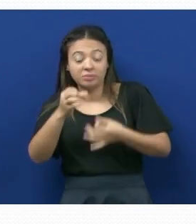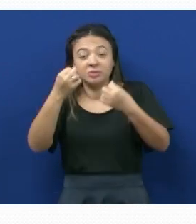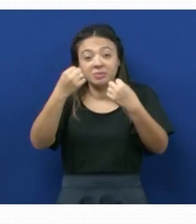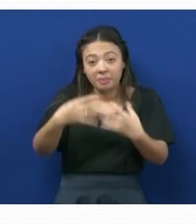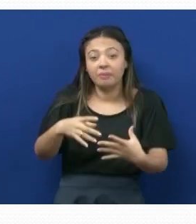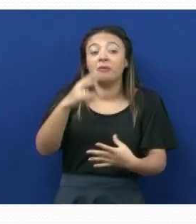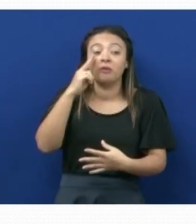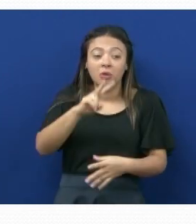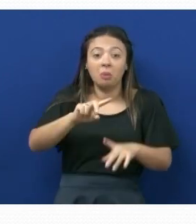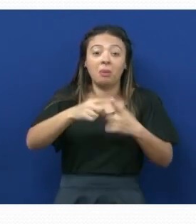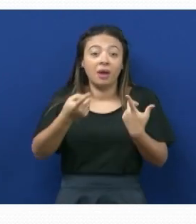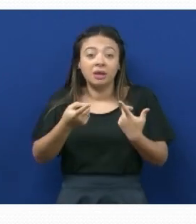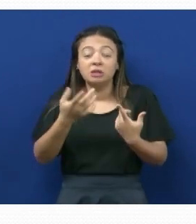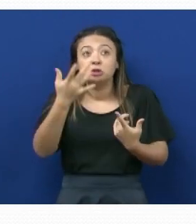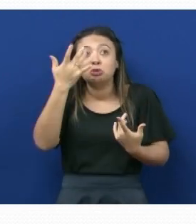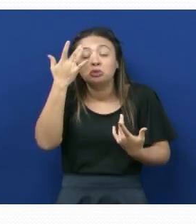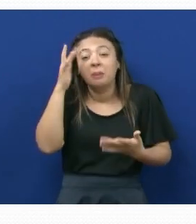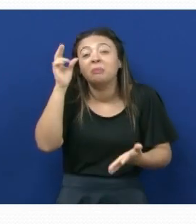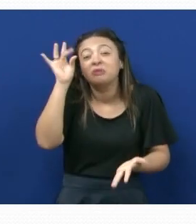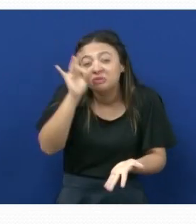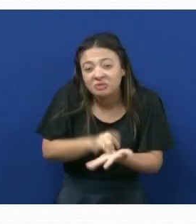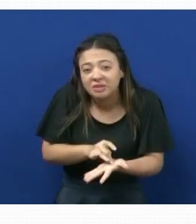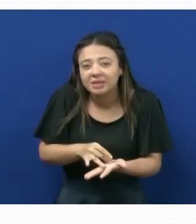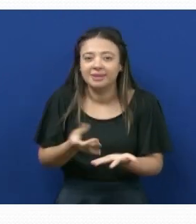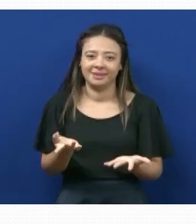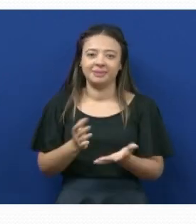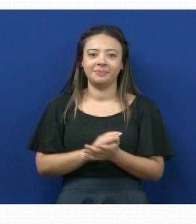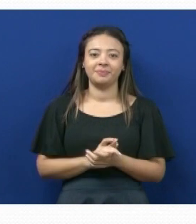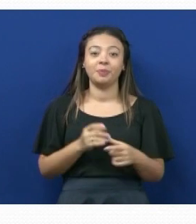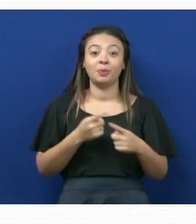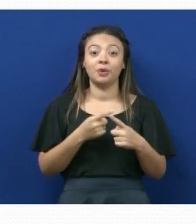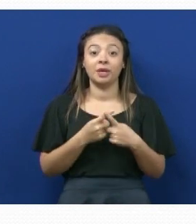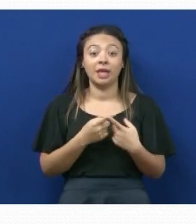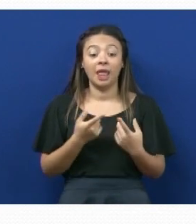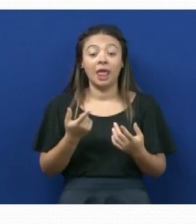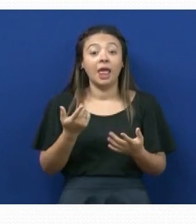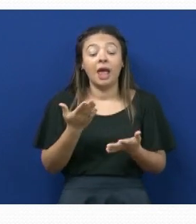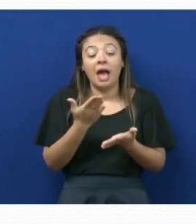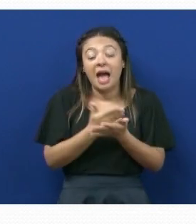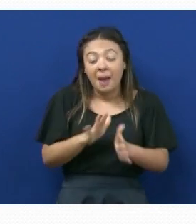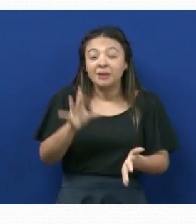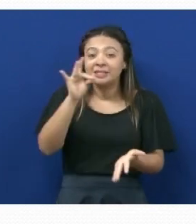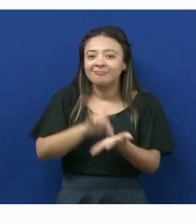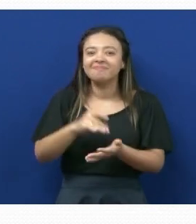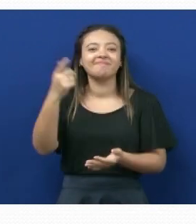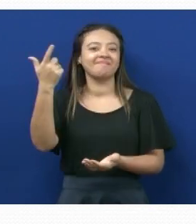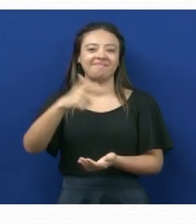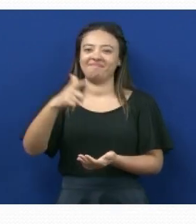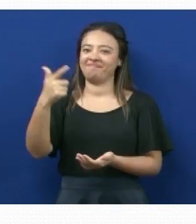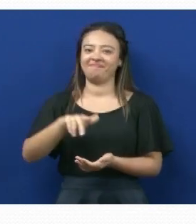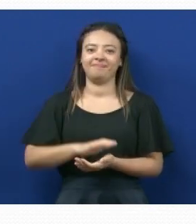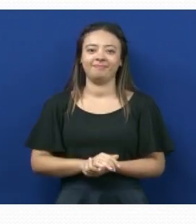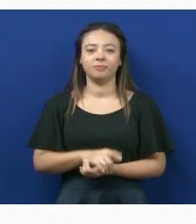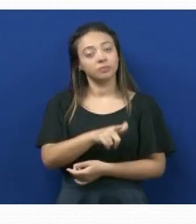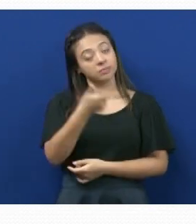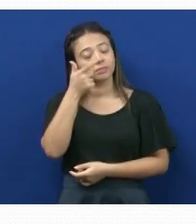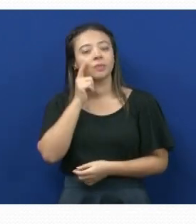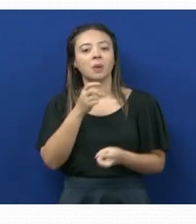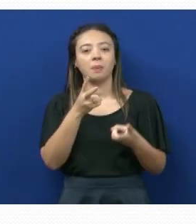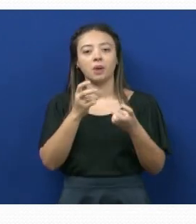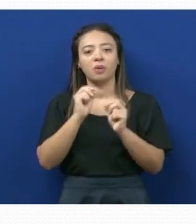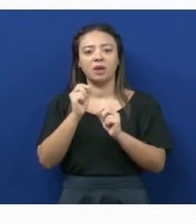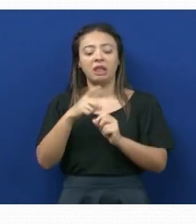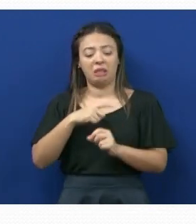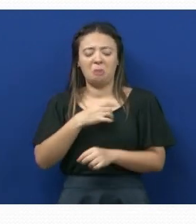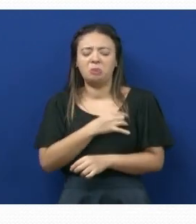o último parágrafo não tem um desfecho, não tem um final. Observa que ele fala que ele tem mais medo é